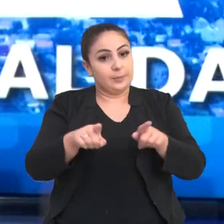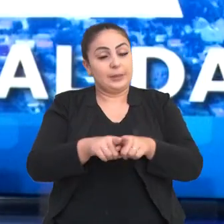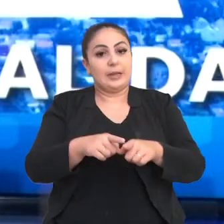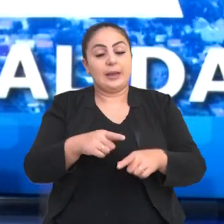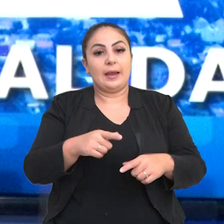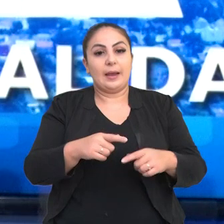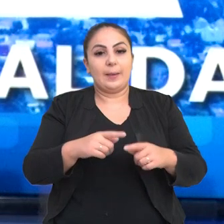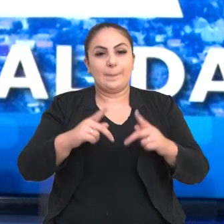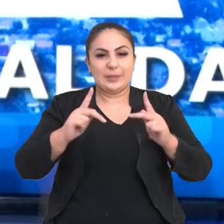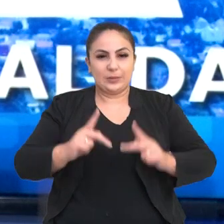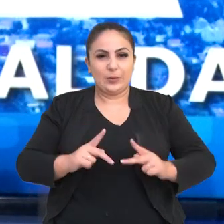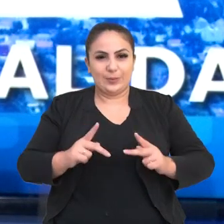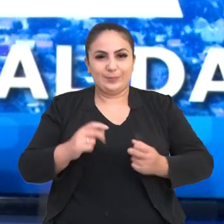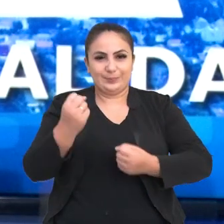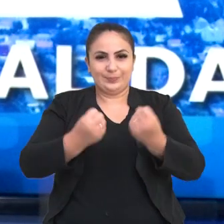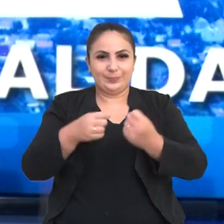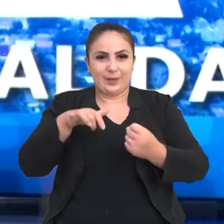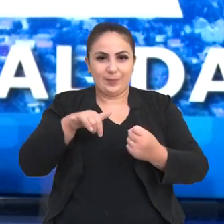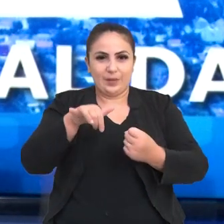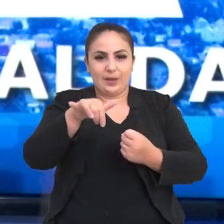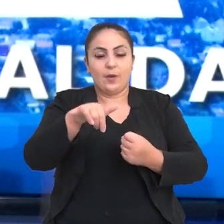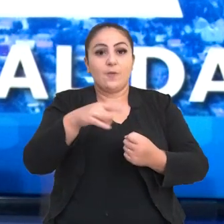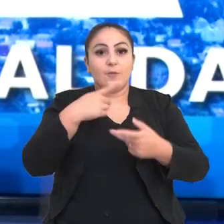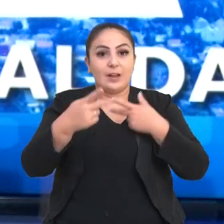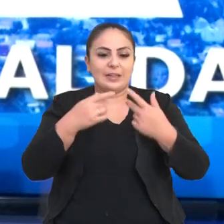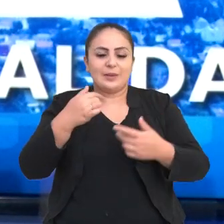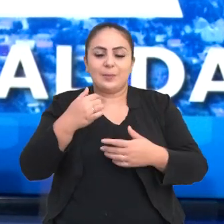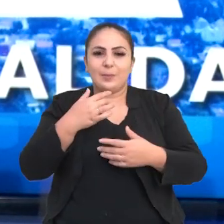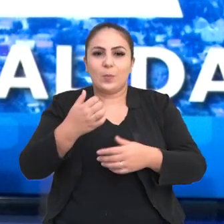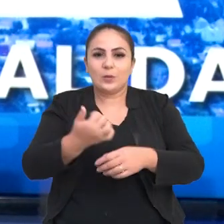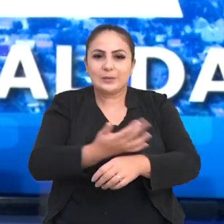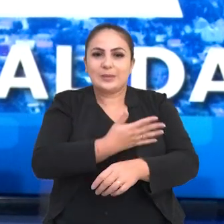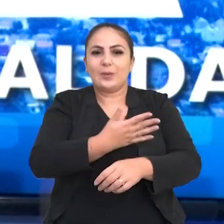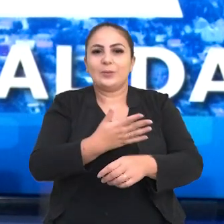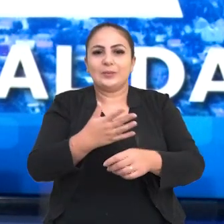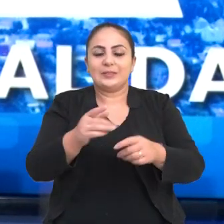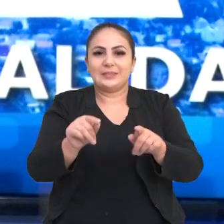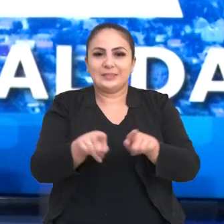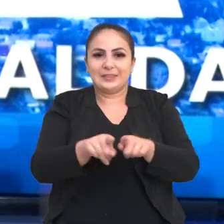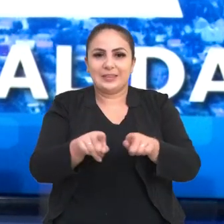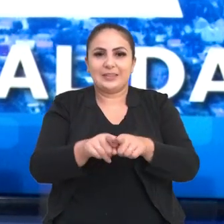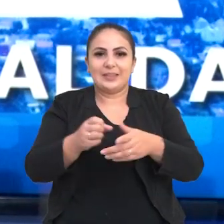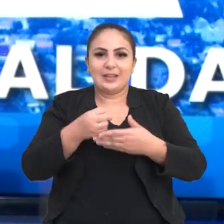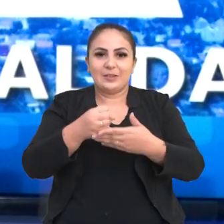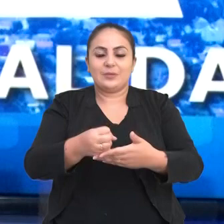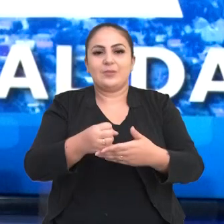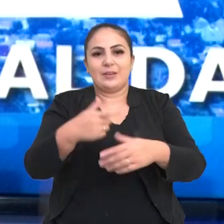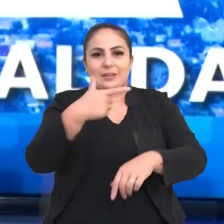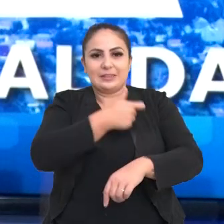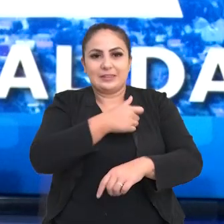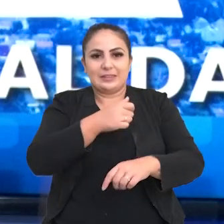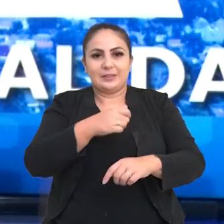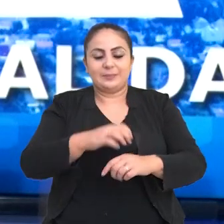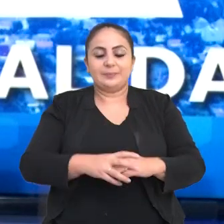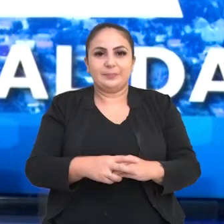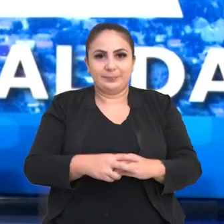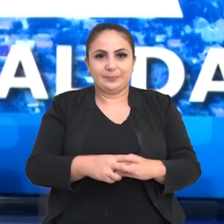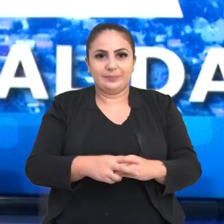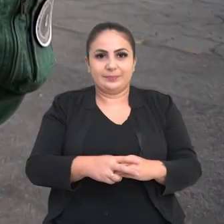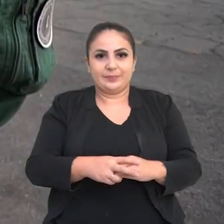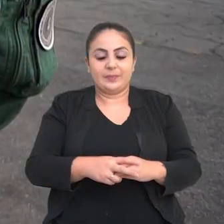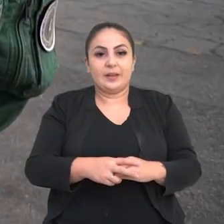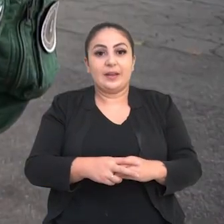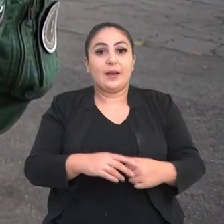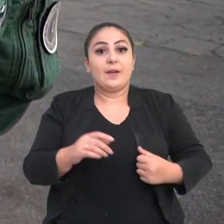ainda, piloto fala da emoção de transportar as vacinas contra a Covid e a esperança para tantos